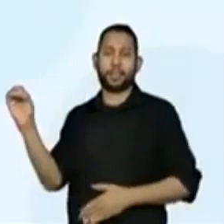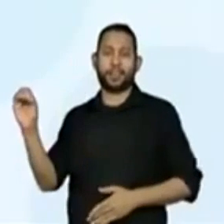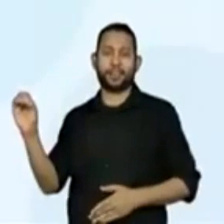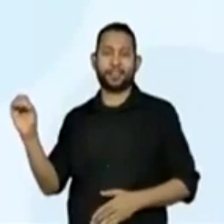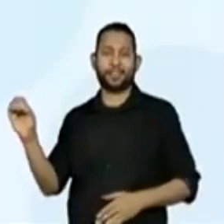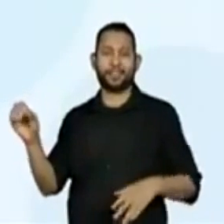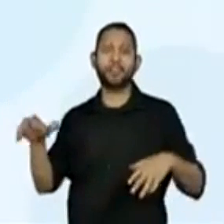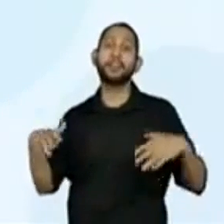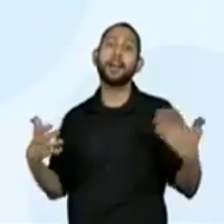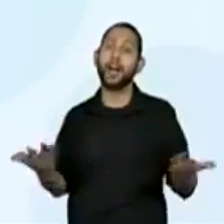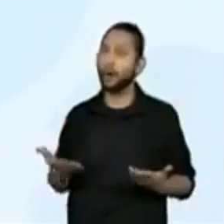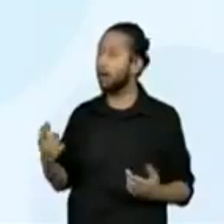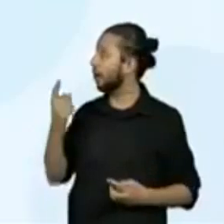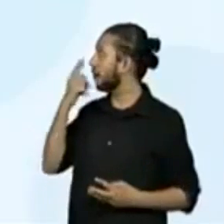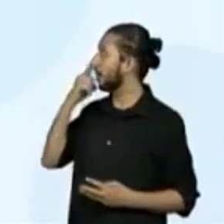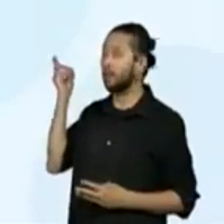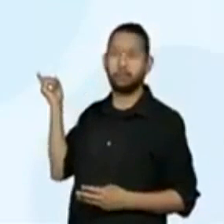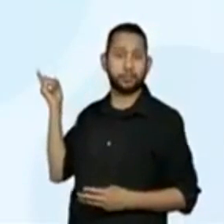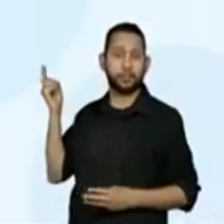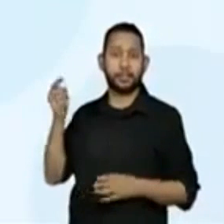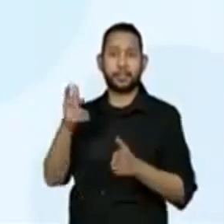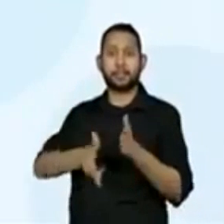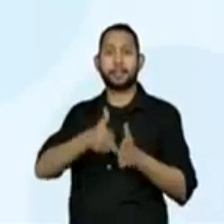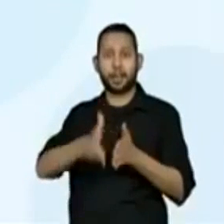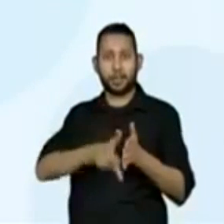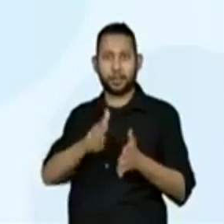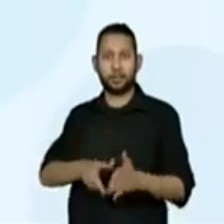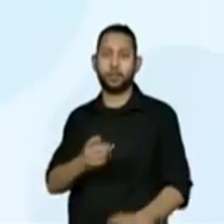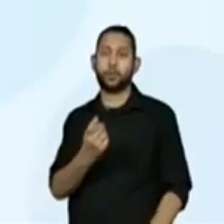último, que é o nosso trenzinho, R$